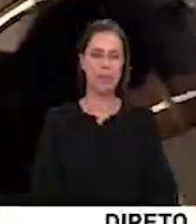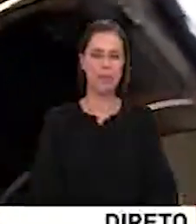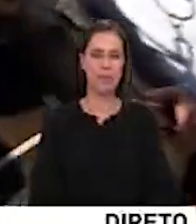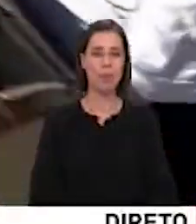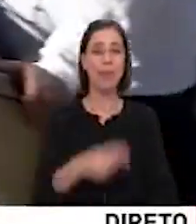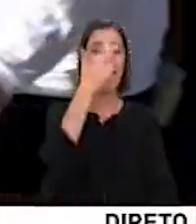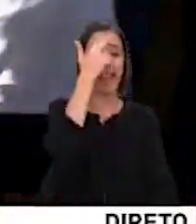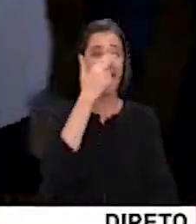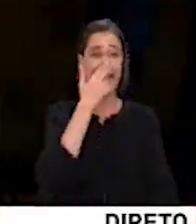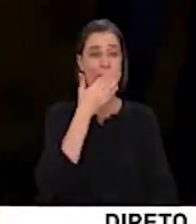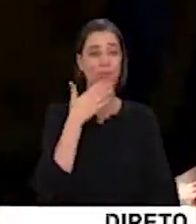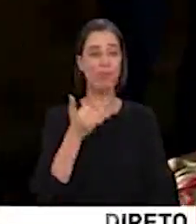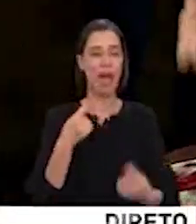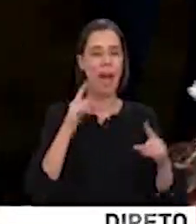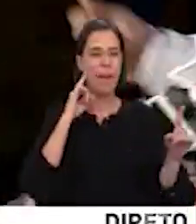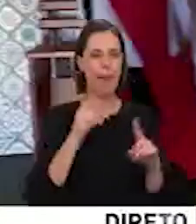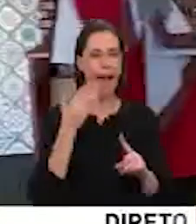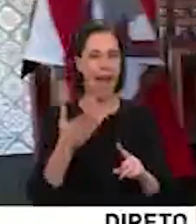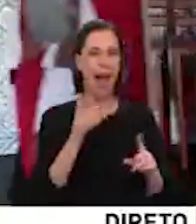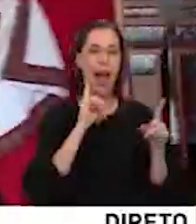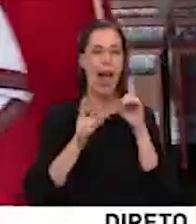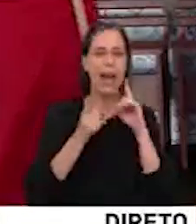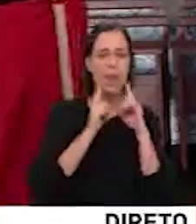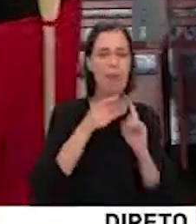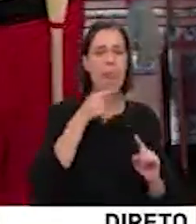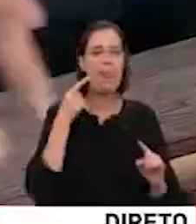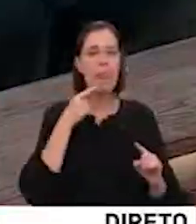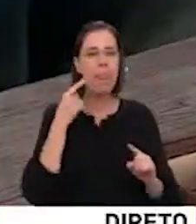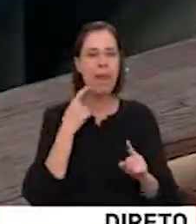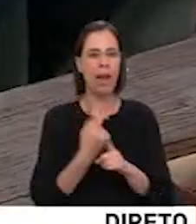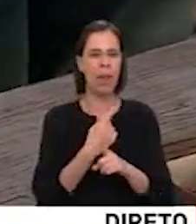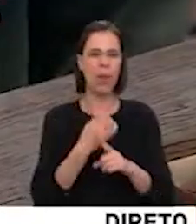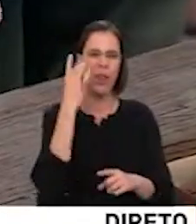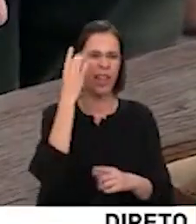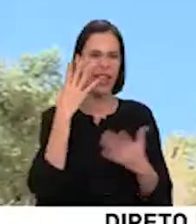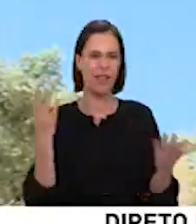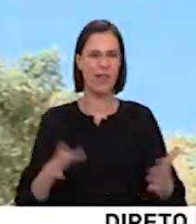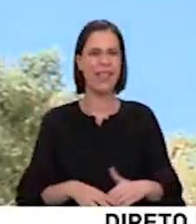No Castelo Encantado, há música, animação, guloseimas e muita diversão.